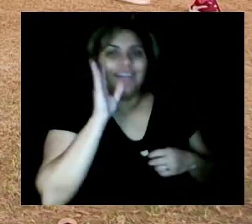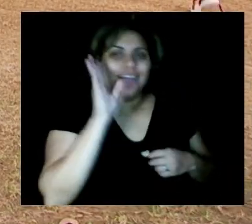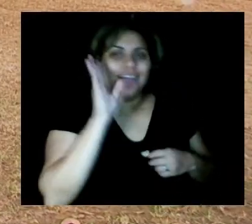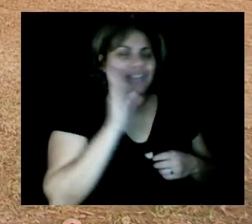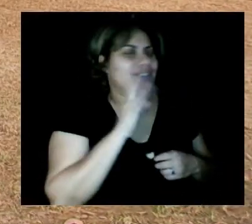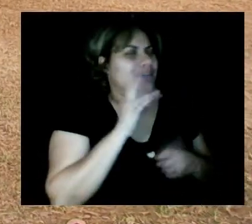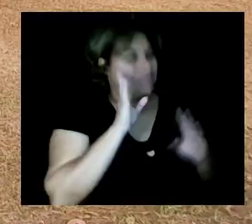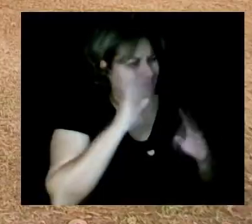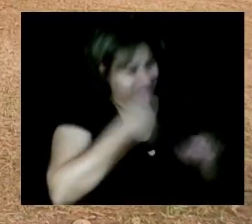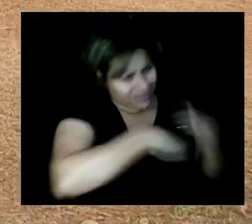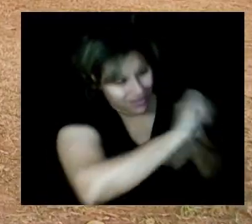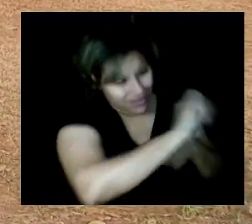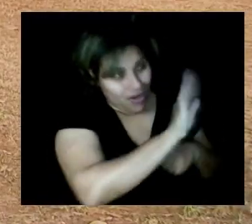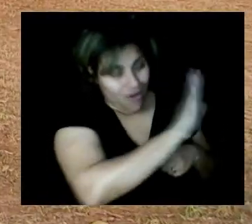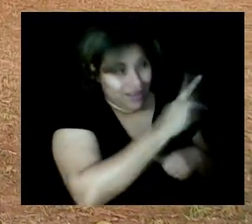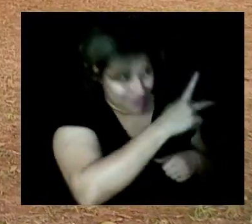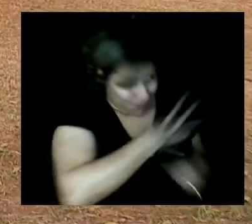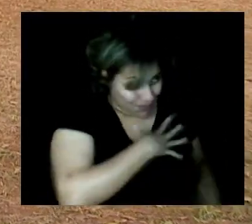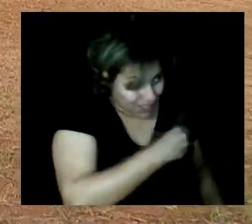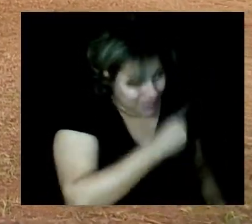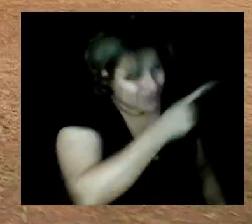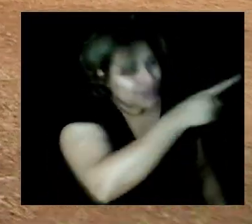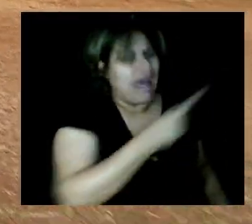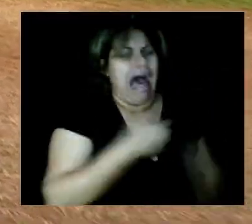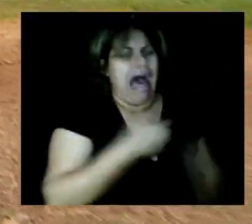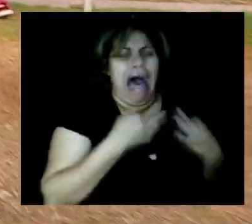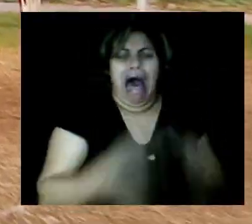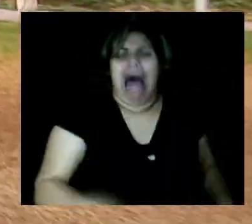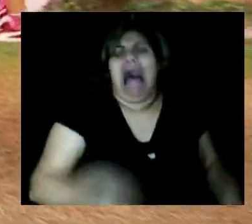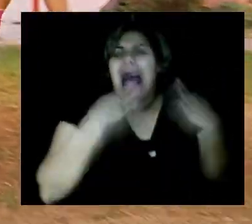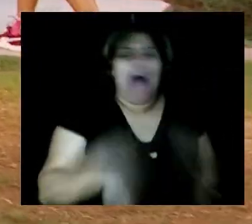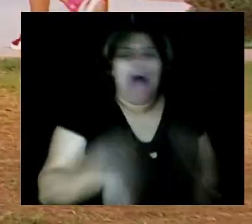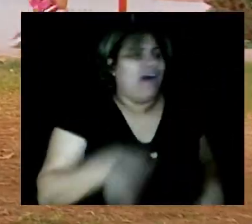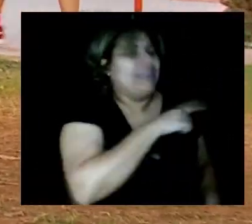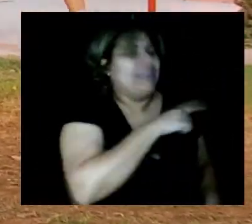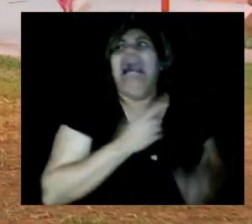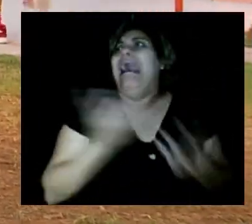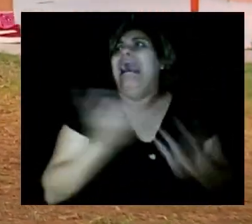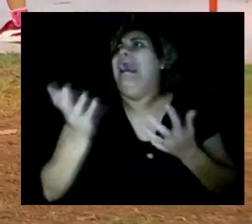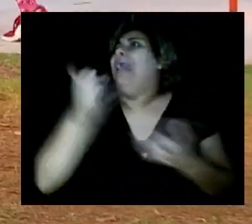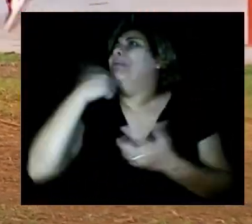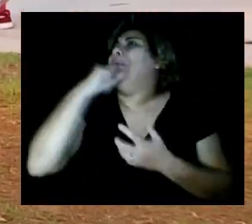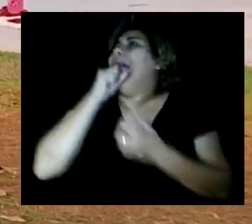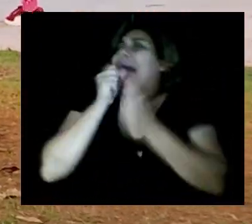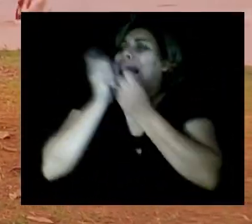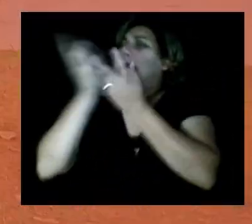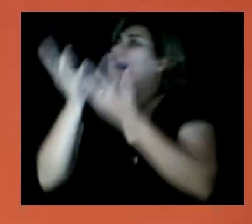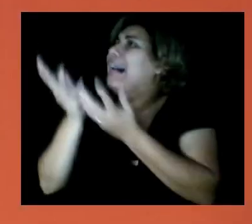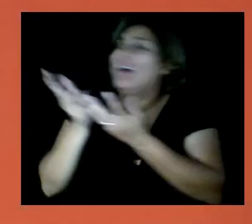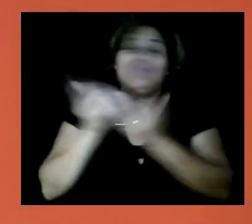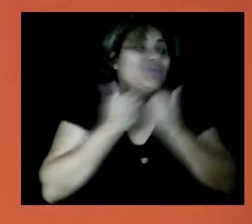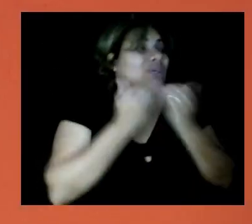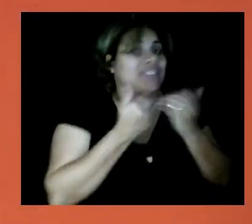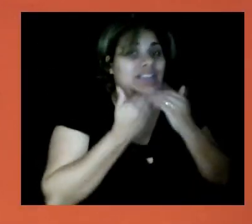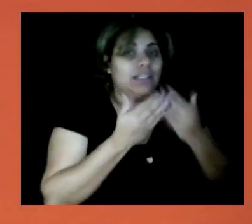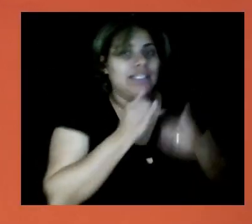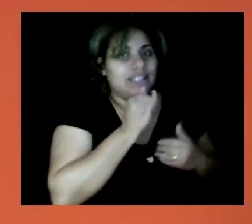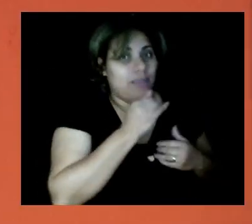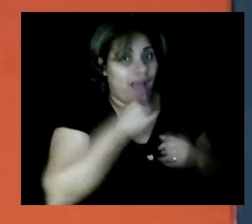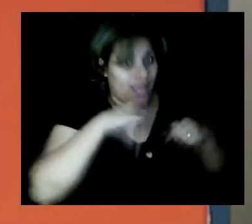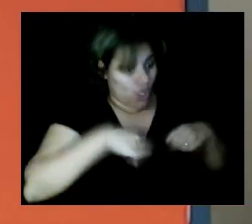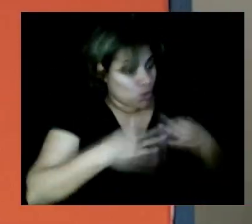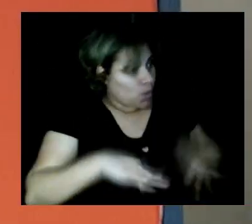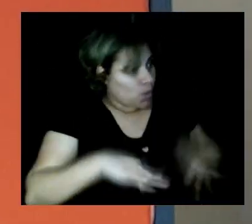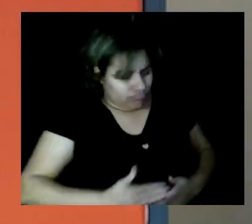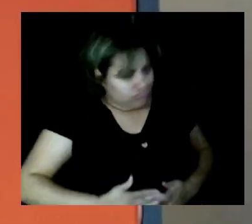e não sabe te falar. Aí aqui a gente ensina, né? Aonde está doendo? Barriga? Cabeça?